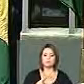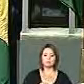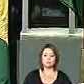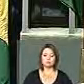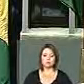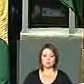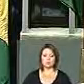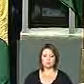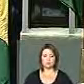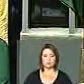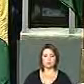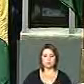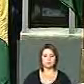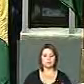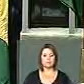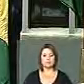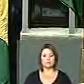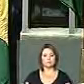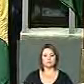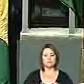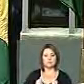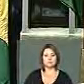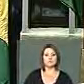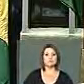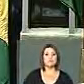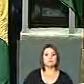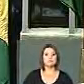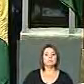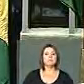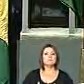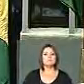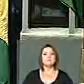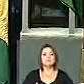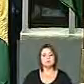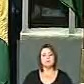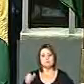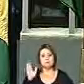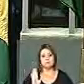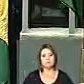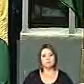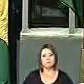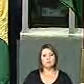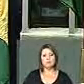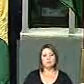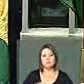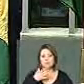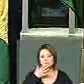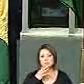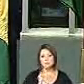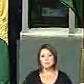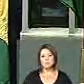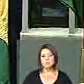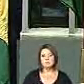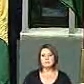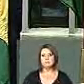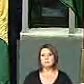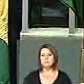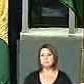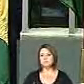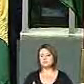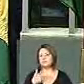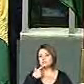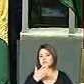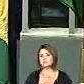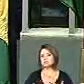trabalharmos todos e todas pelo Brasil sem cedermos aos discursos que